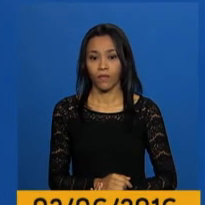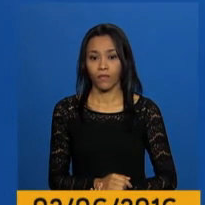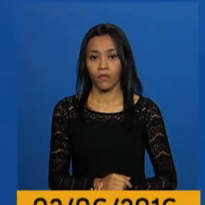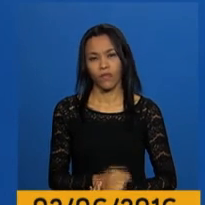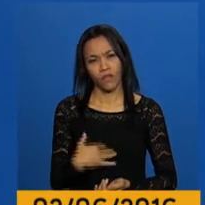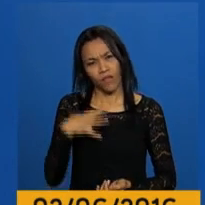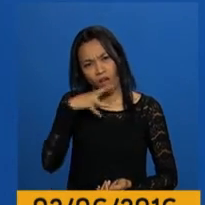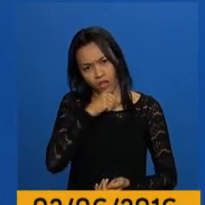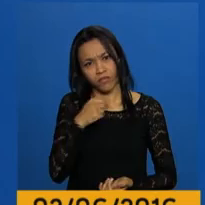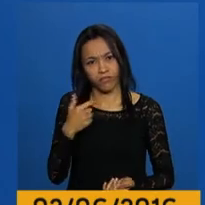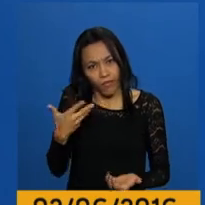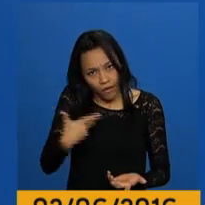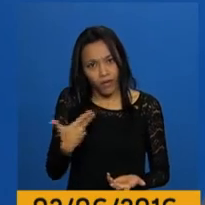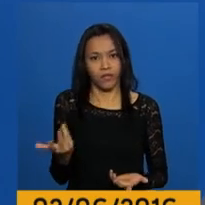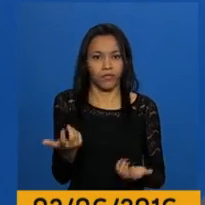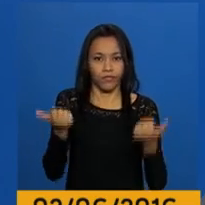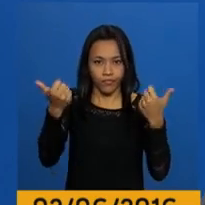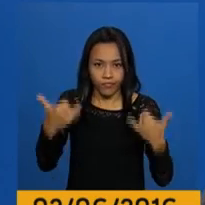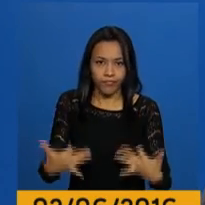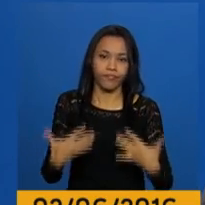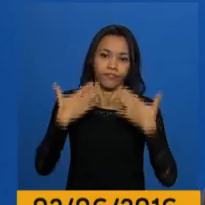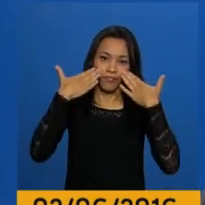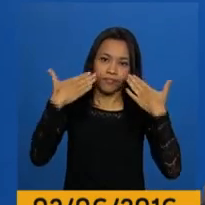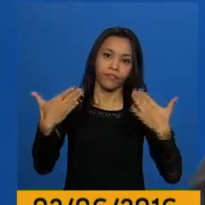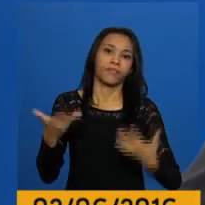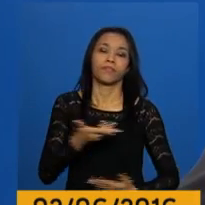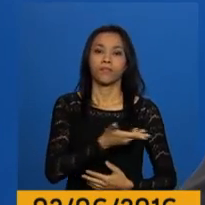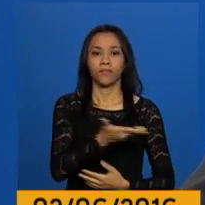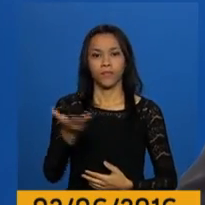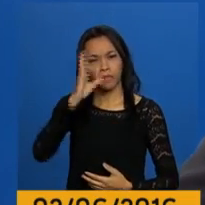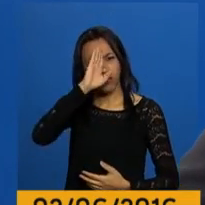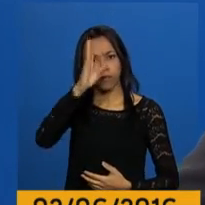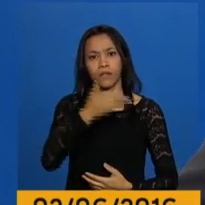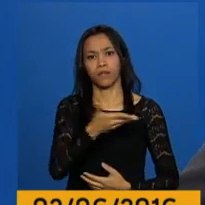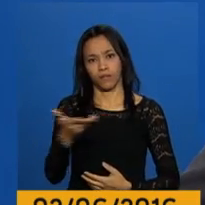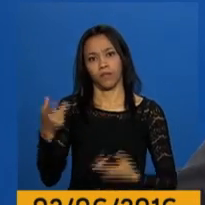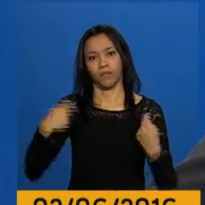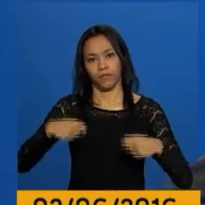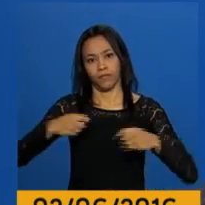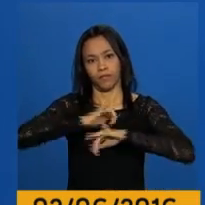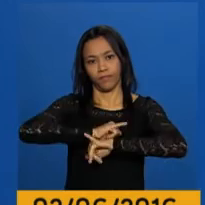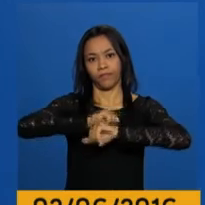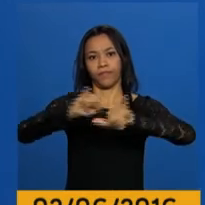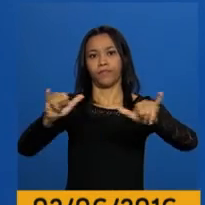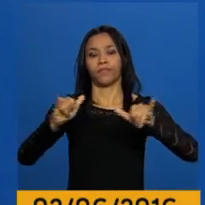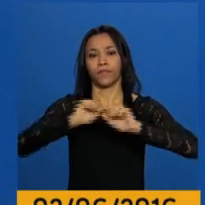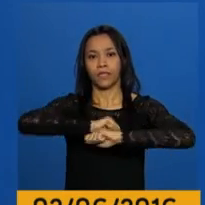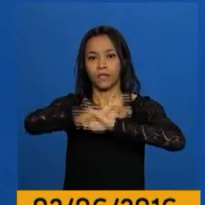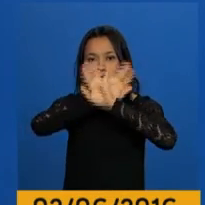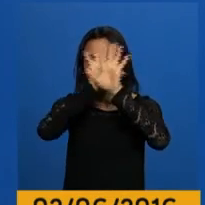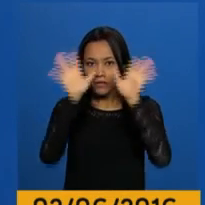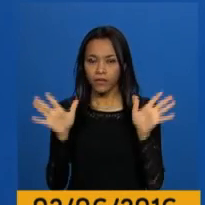Acho que eram esses as questões principais que se faziam necessárias